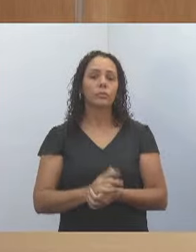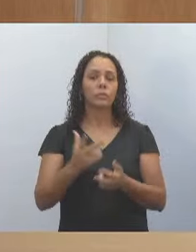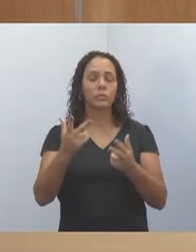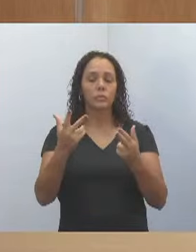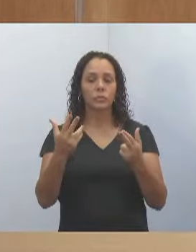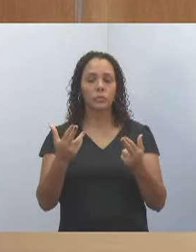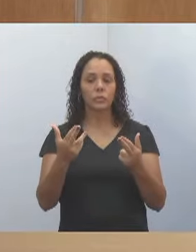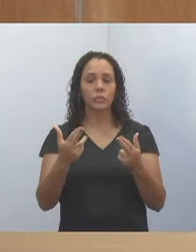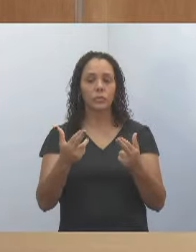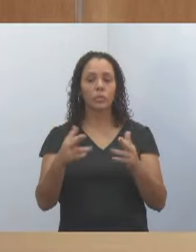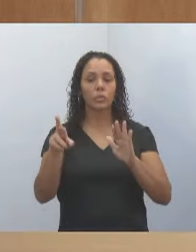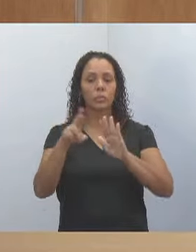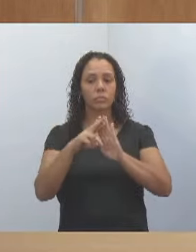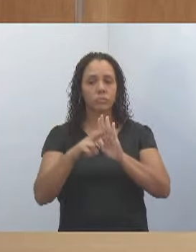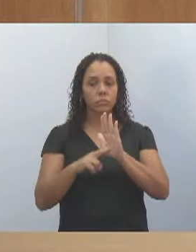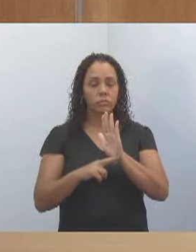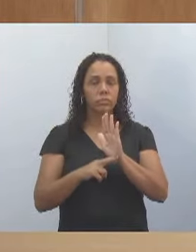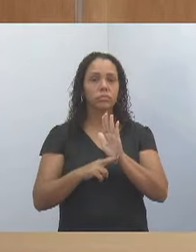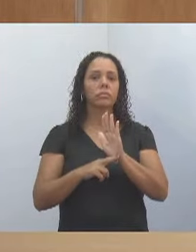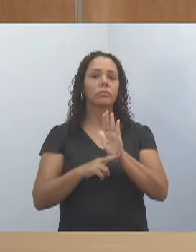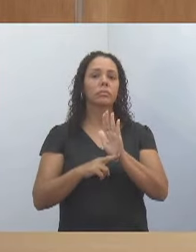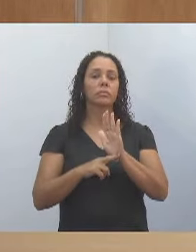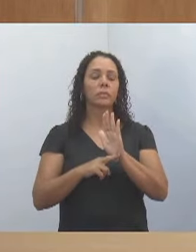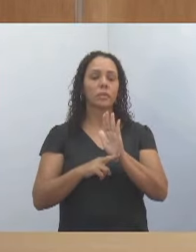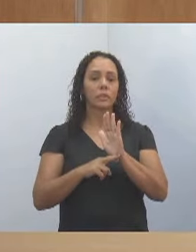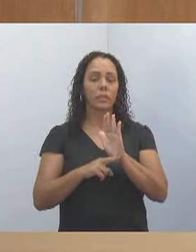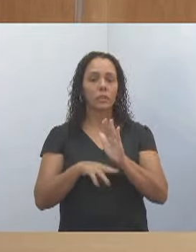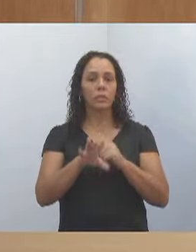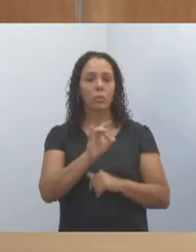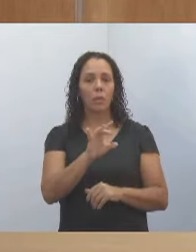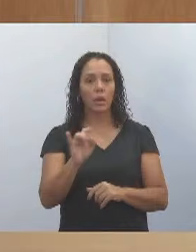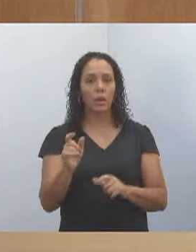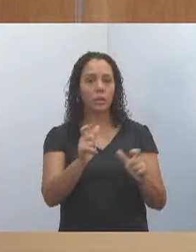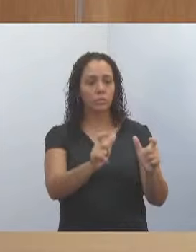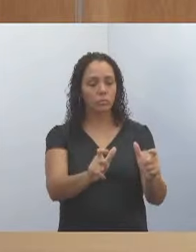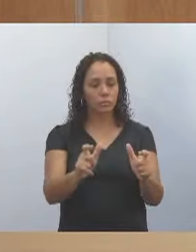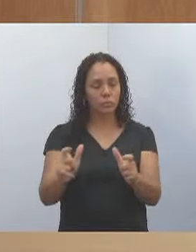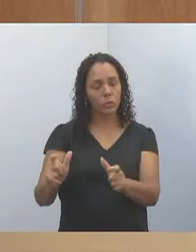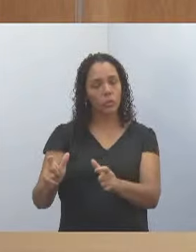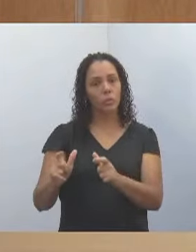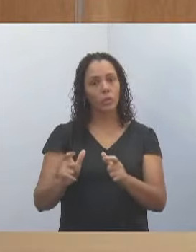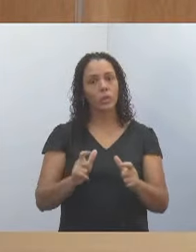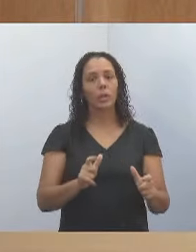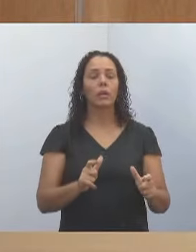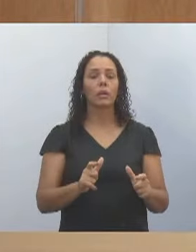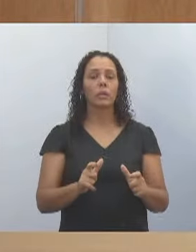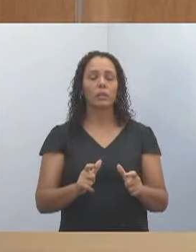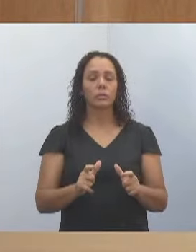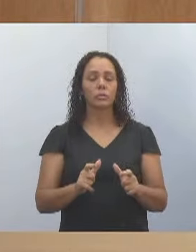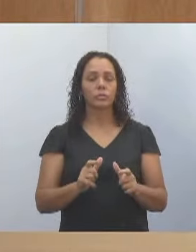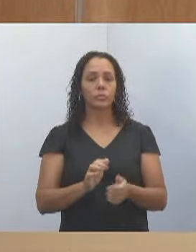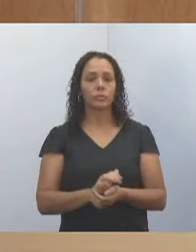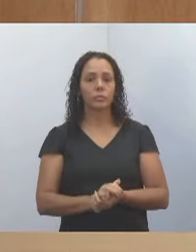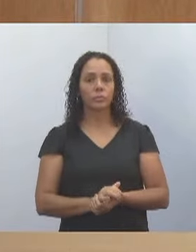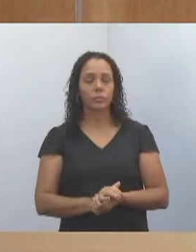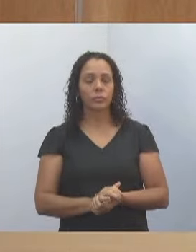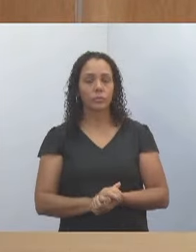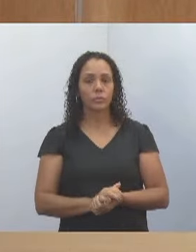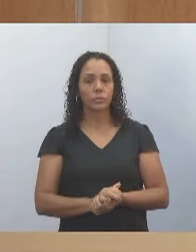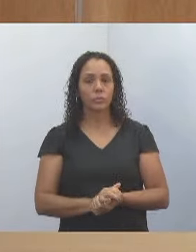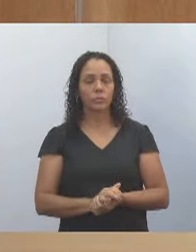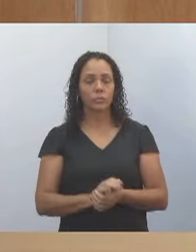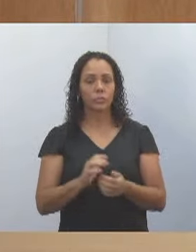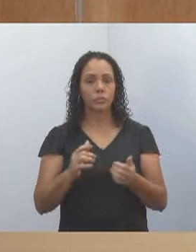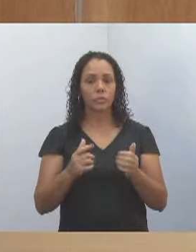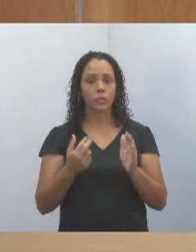parâmetros urbanísticos específicos para cada macrozona ou zona especial.